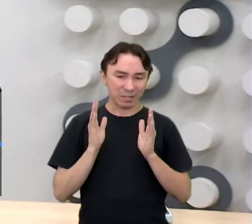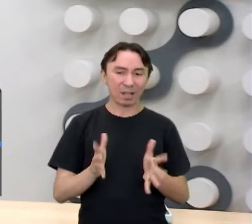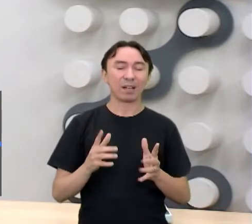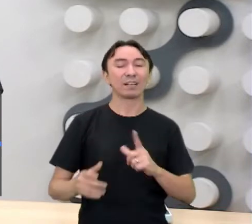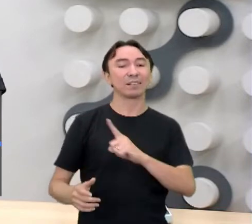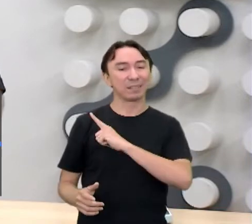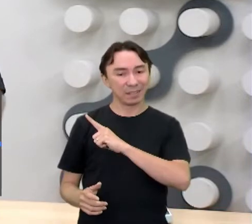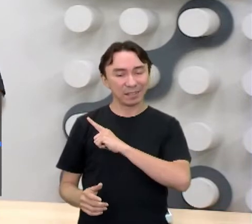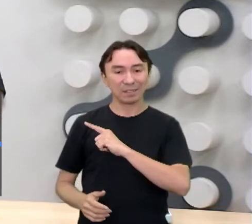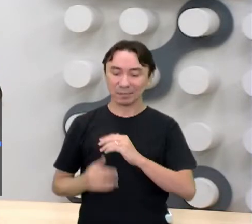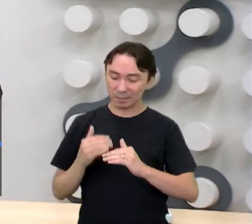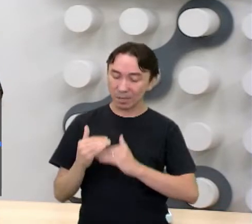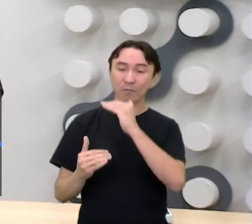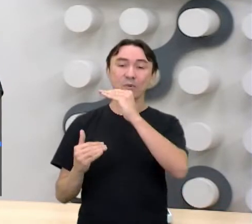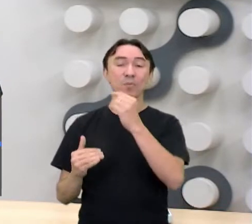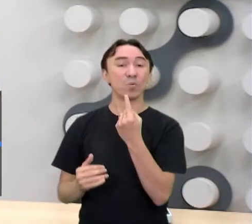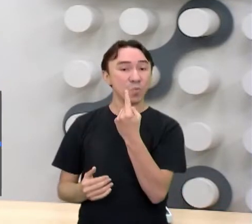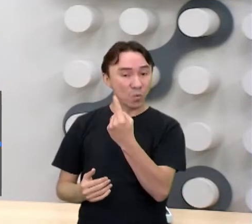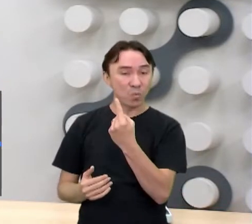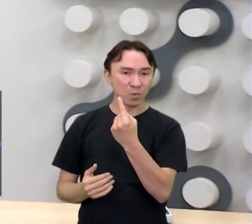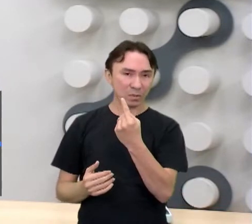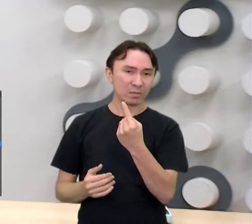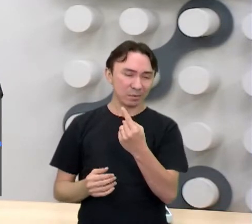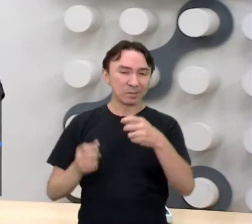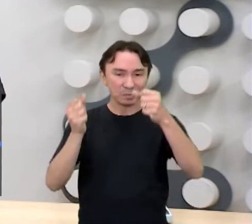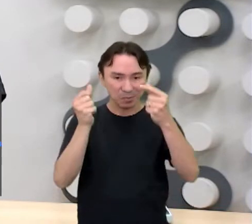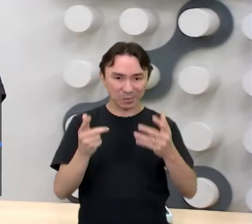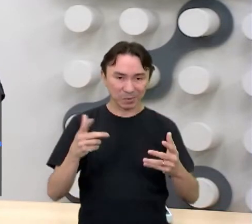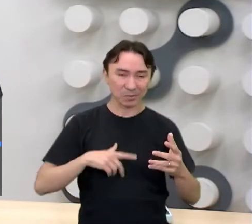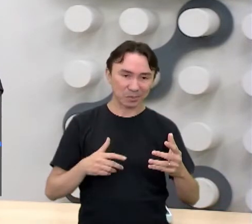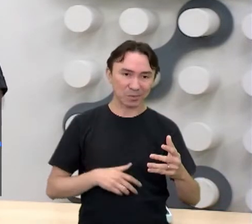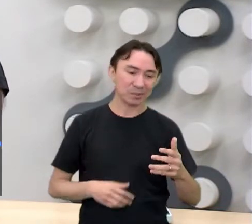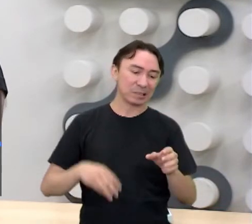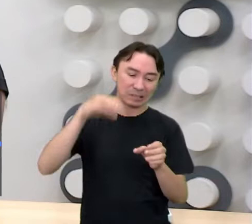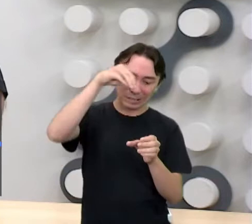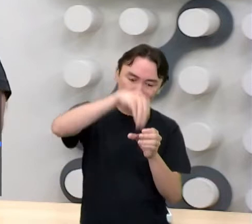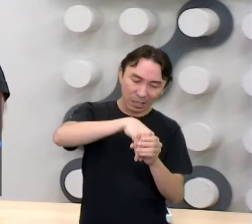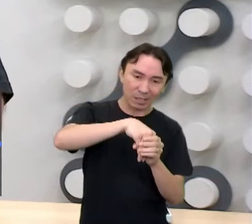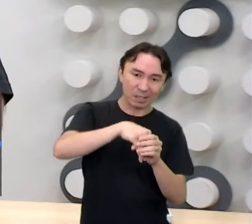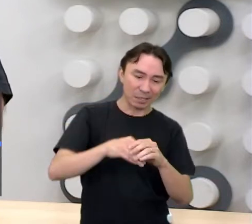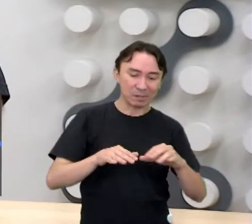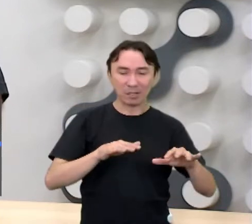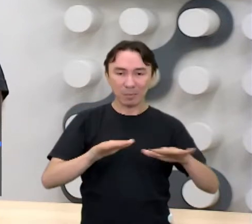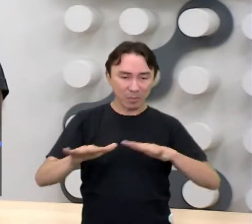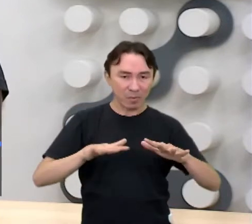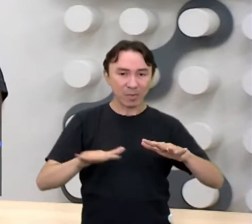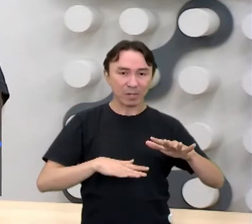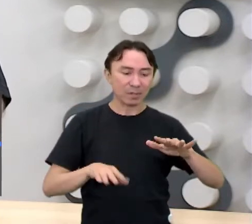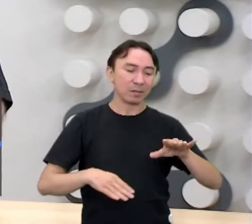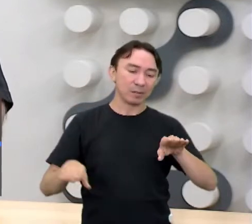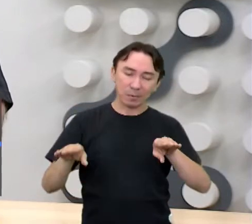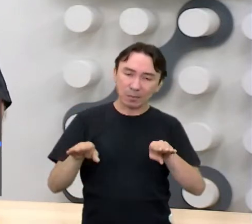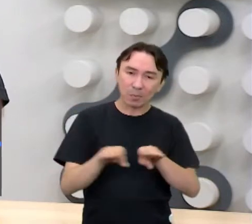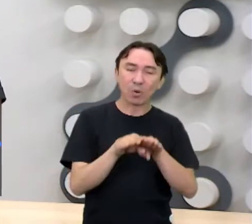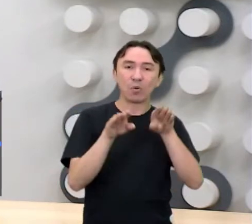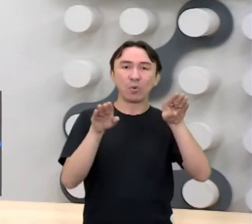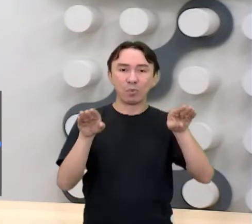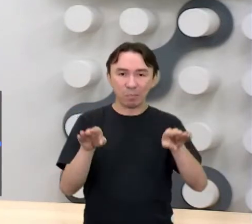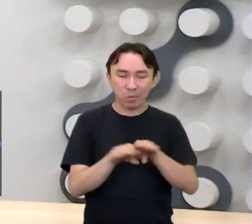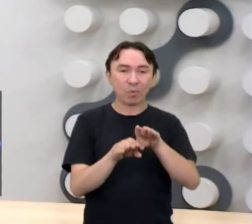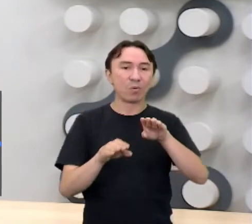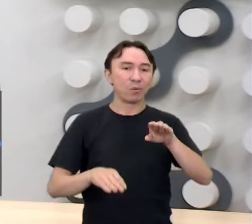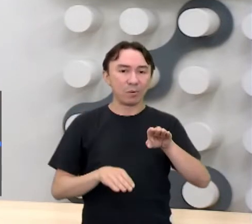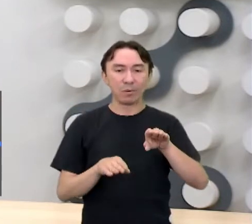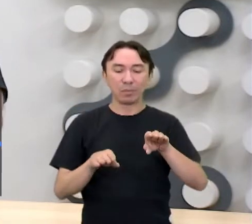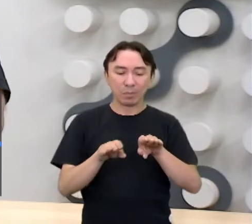desenvolvimento 1, né, porque a gente falou daí dos movimentos internos do planeta, né, movimento convergente, divergente e transformante. E